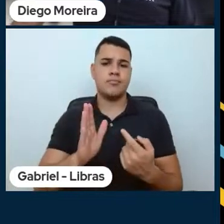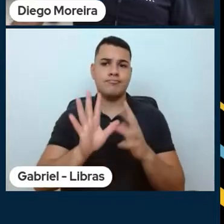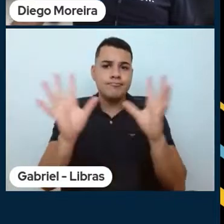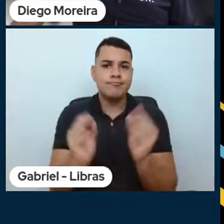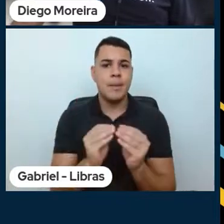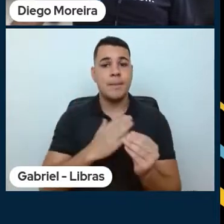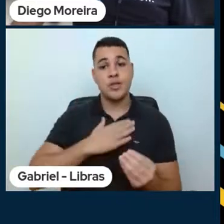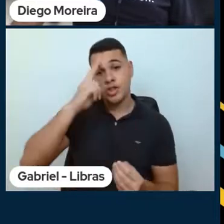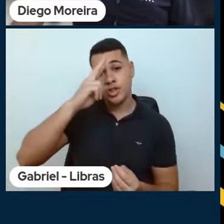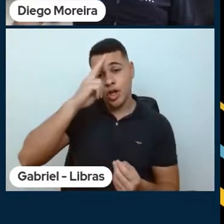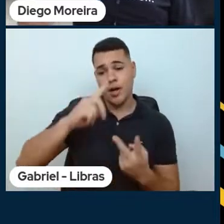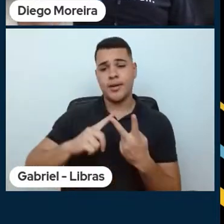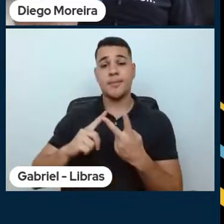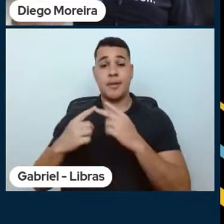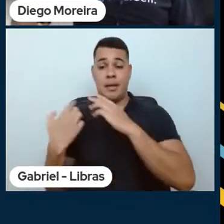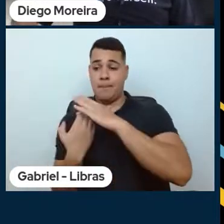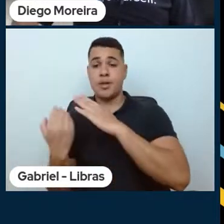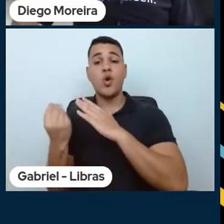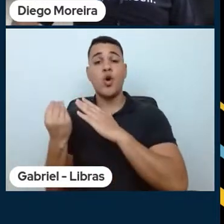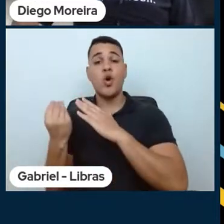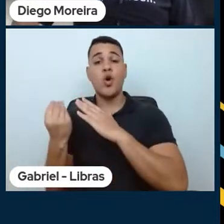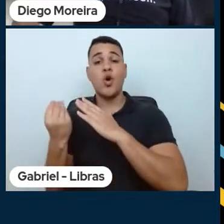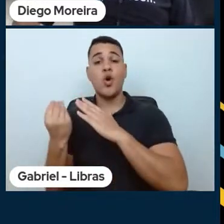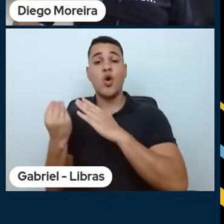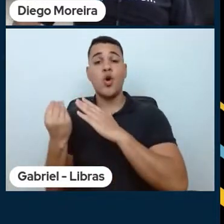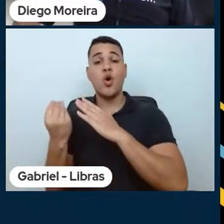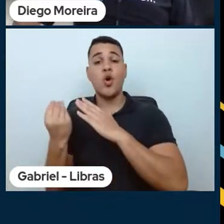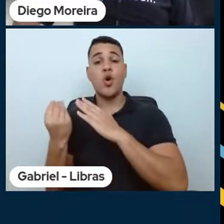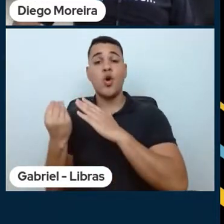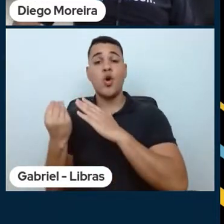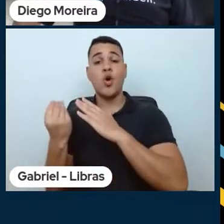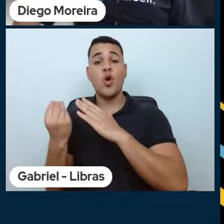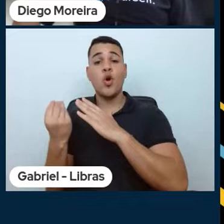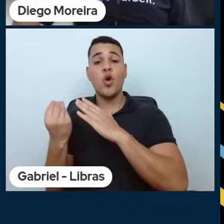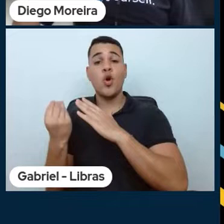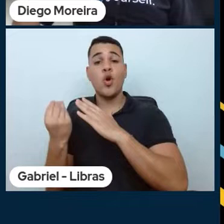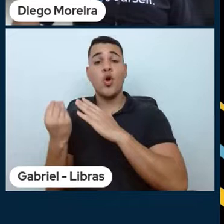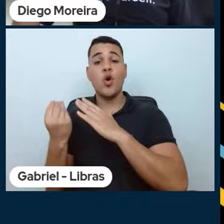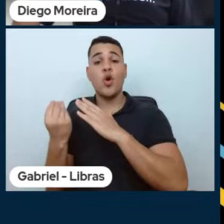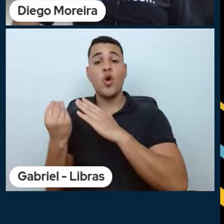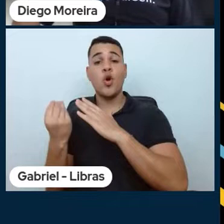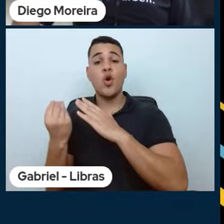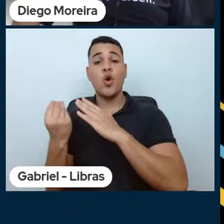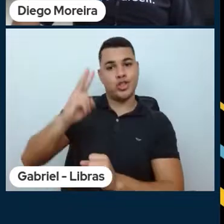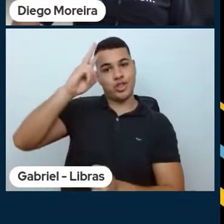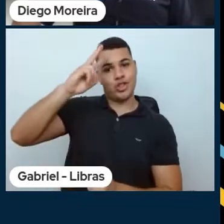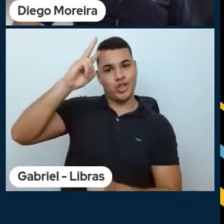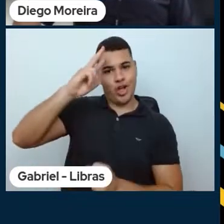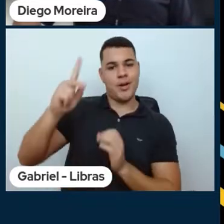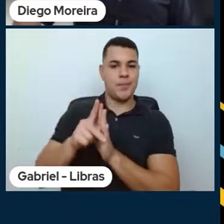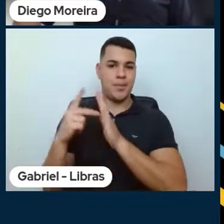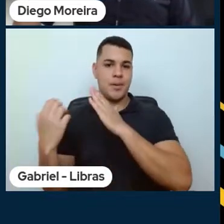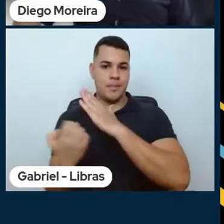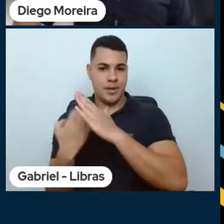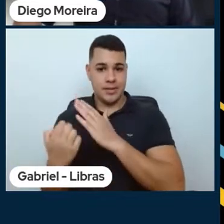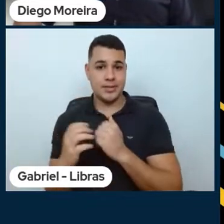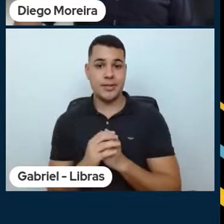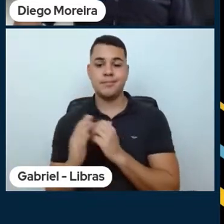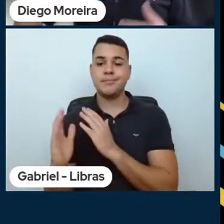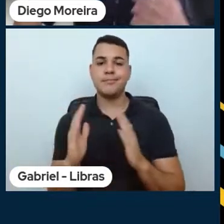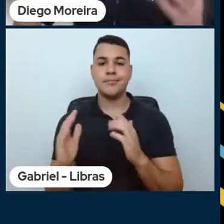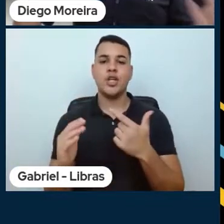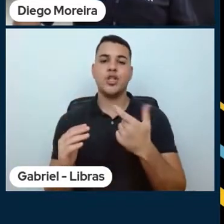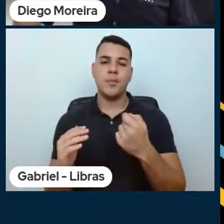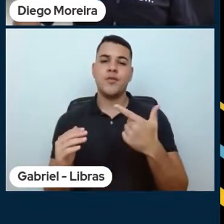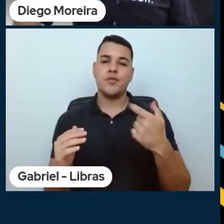panorama conversacional, uma pesquisa aí disponibilizada recentemente pela Zendesk, um comparativo entre 20 e 21, né?